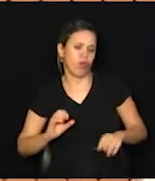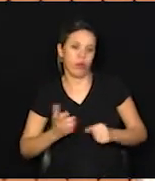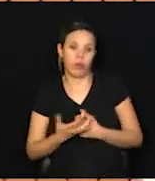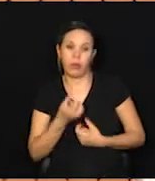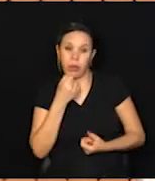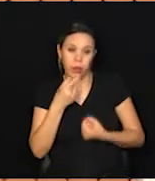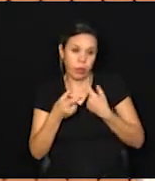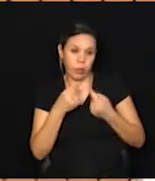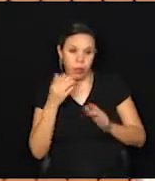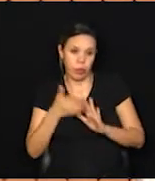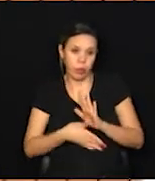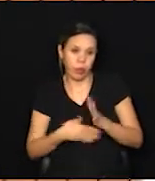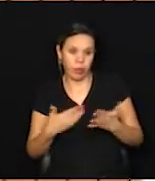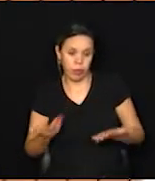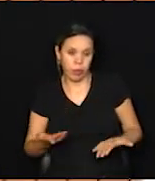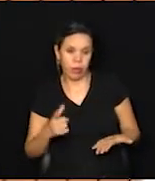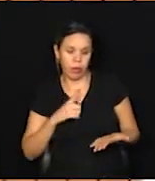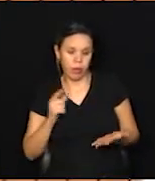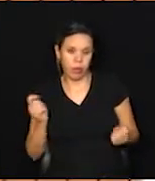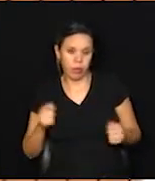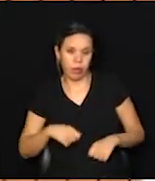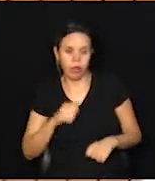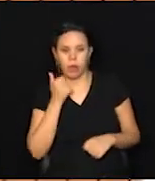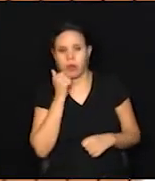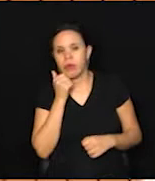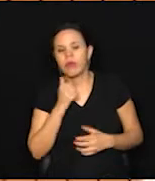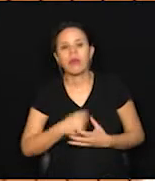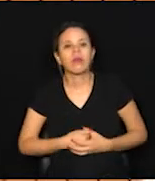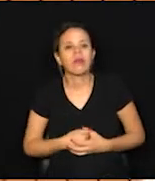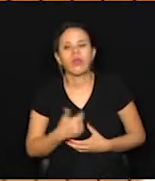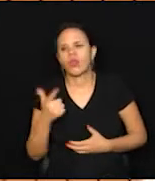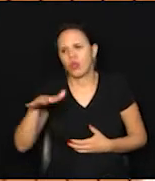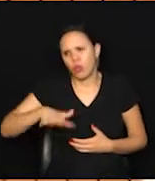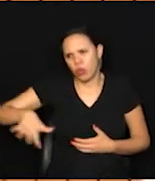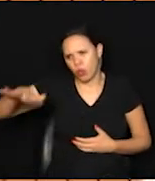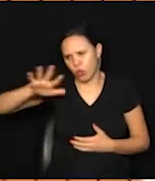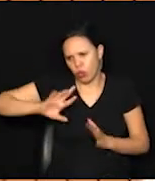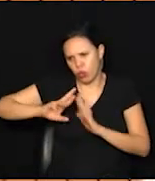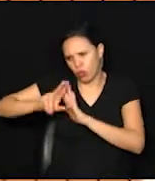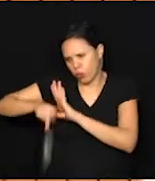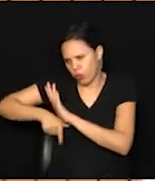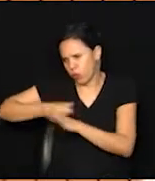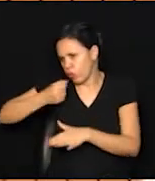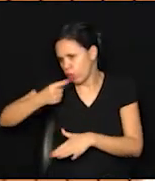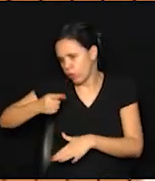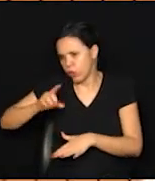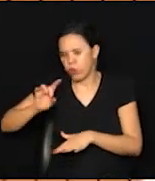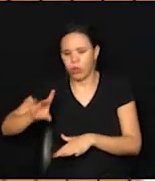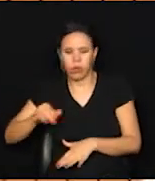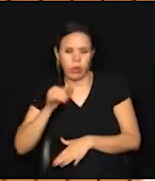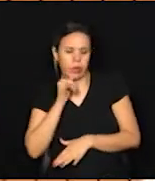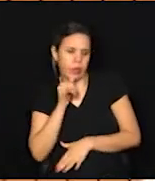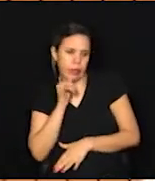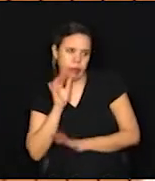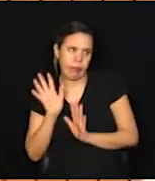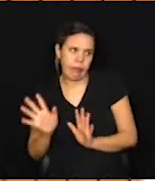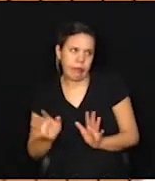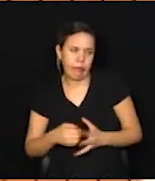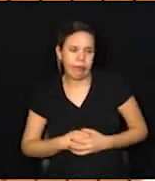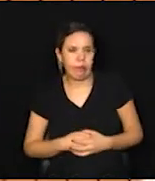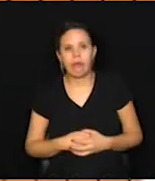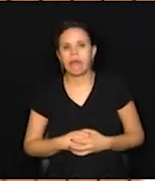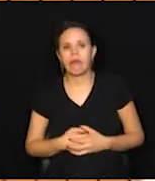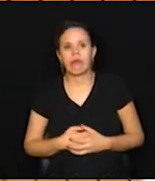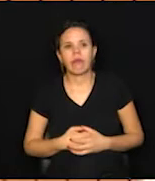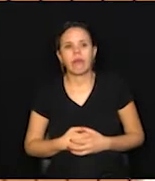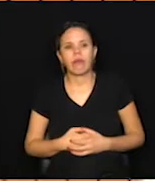medicamentos comprovados, né, que têm comprovação científica. Os outros apenas seriam aí